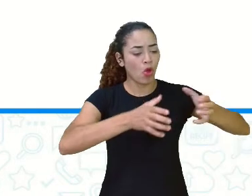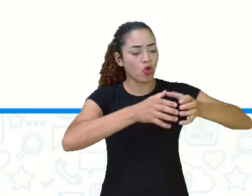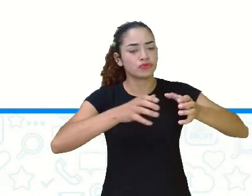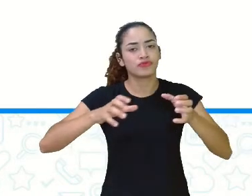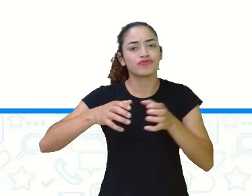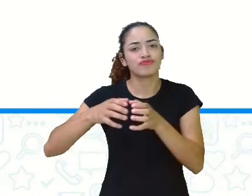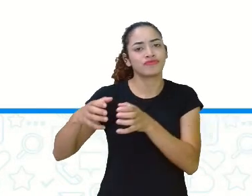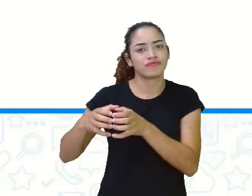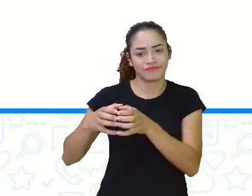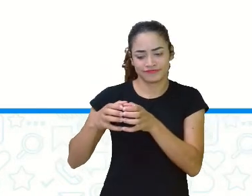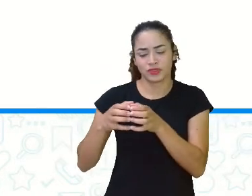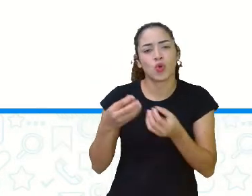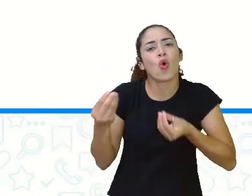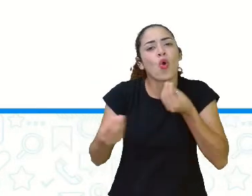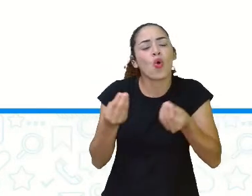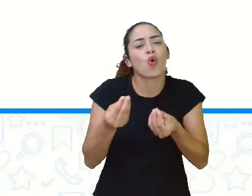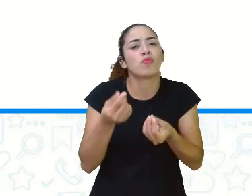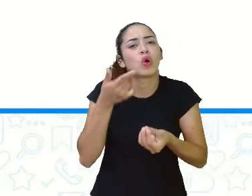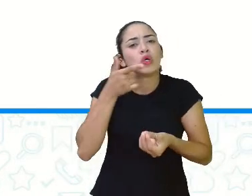pode chegar a